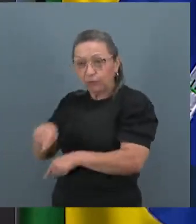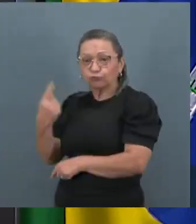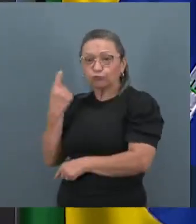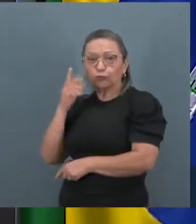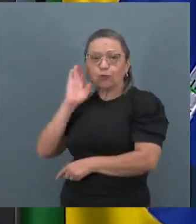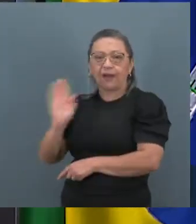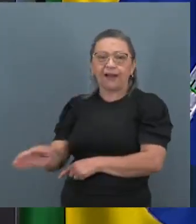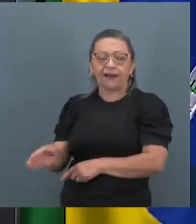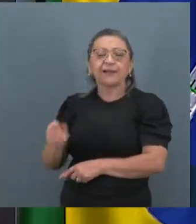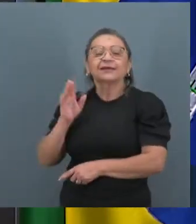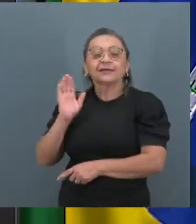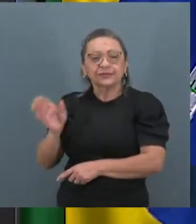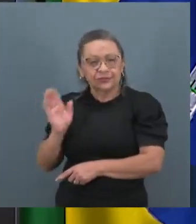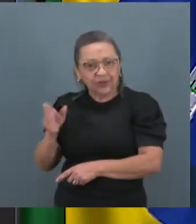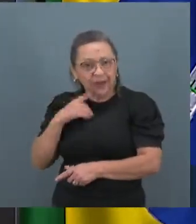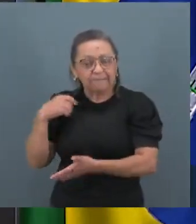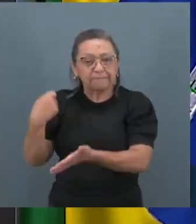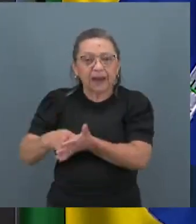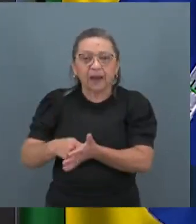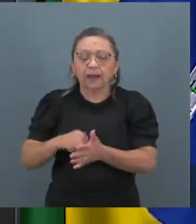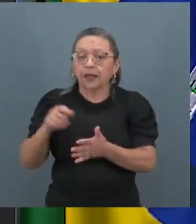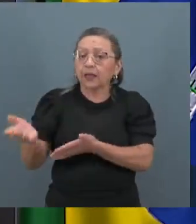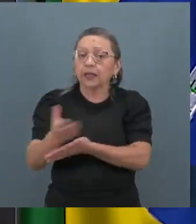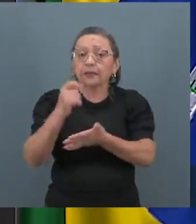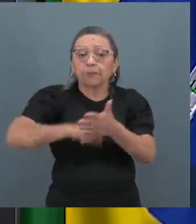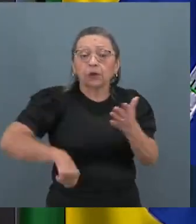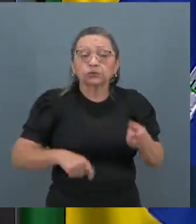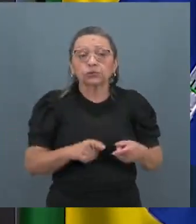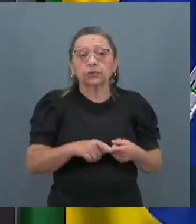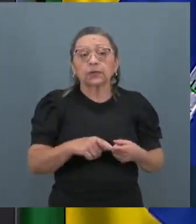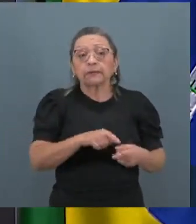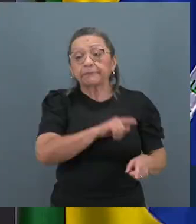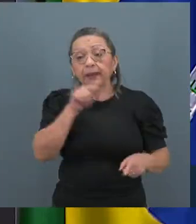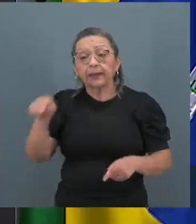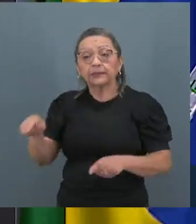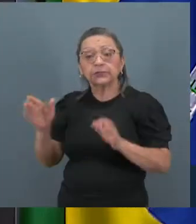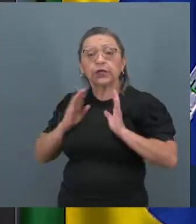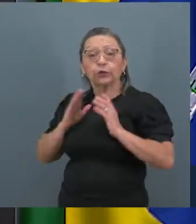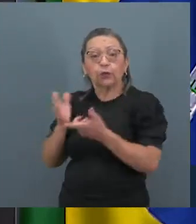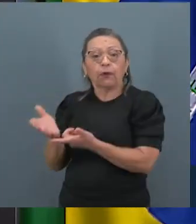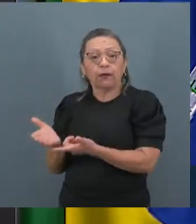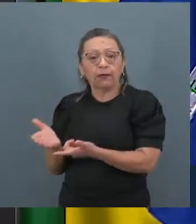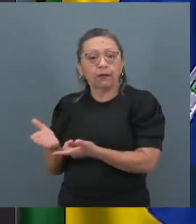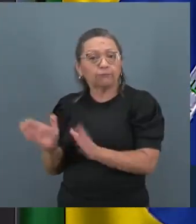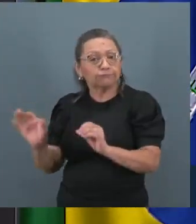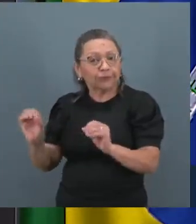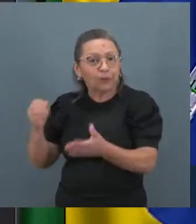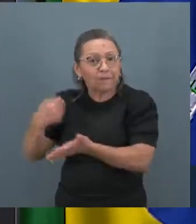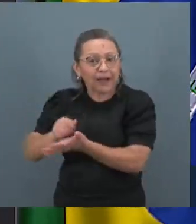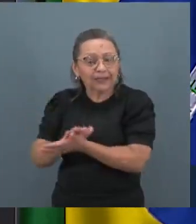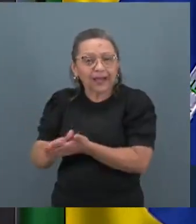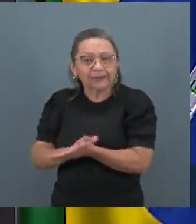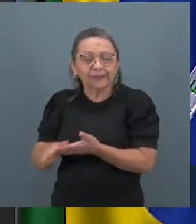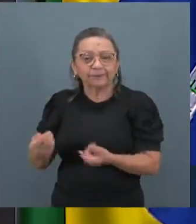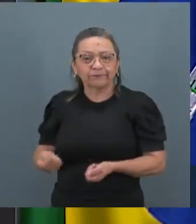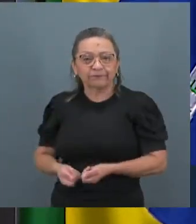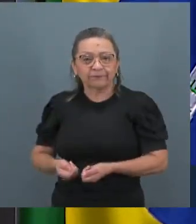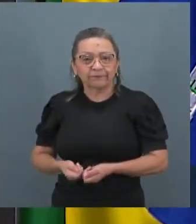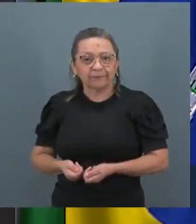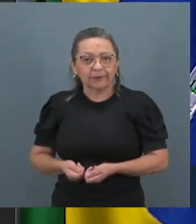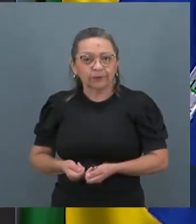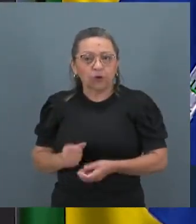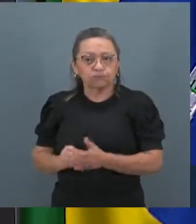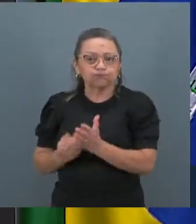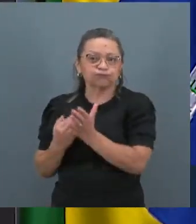produtivos que já pagam impostos ao governo para os magnatas, que lavam a burra, como a